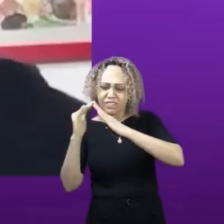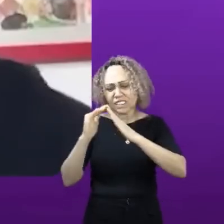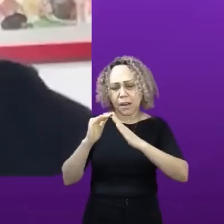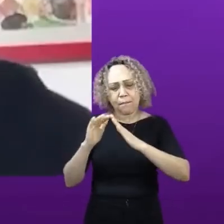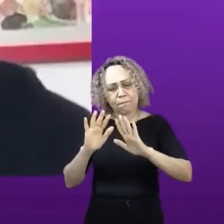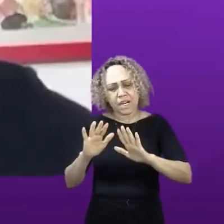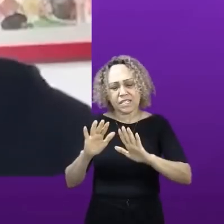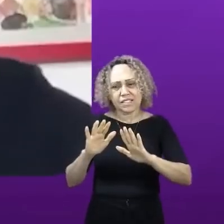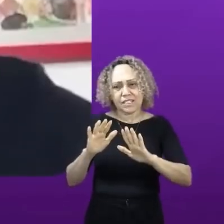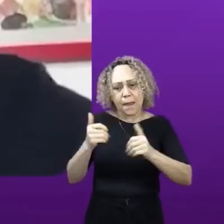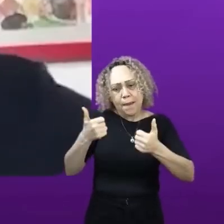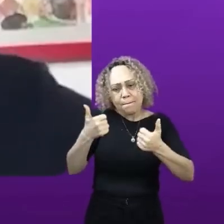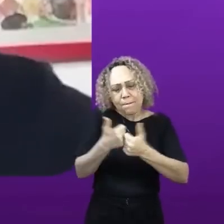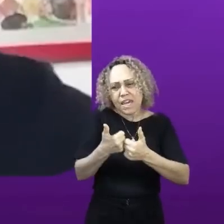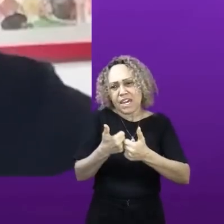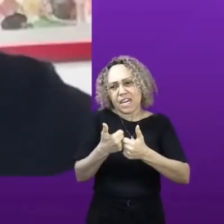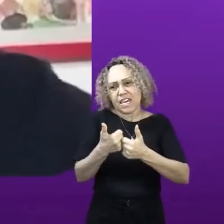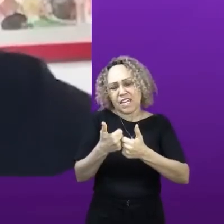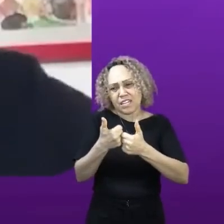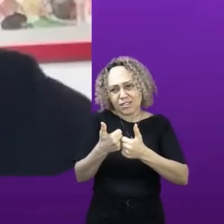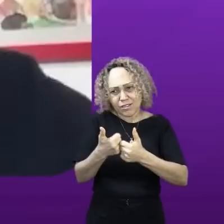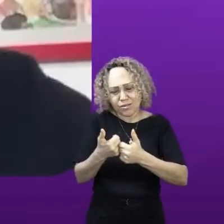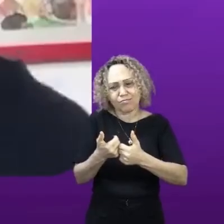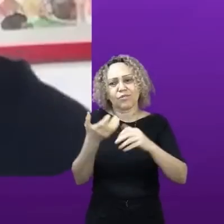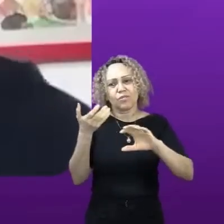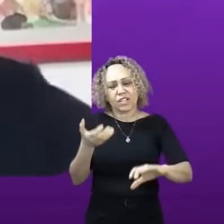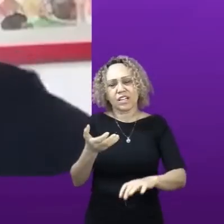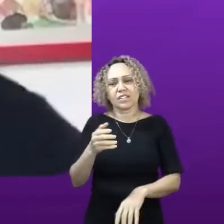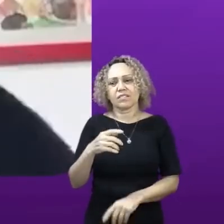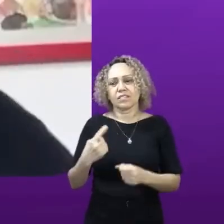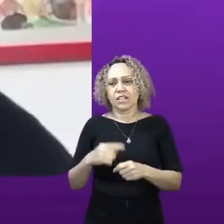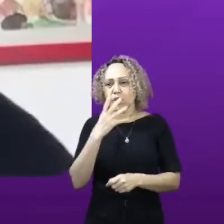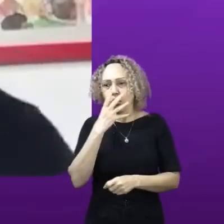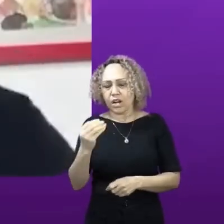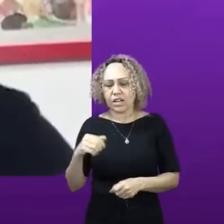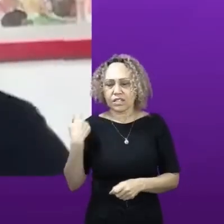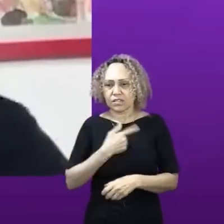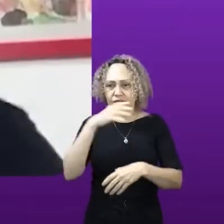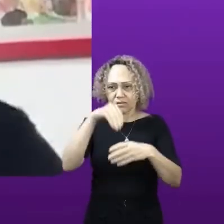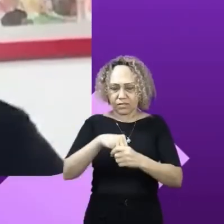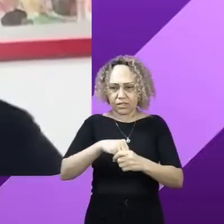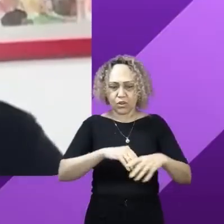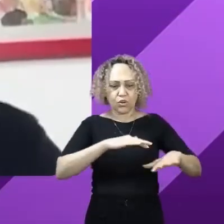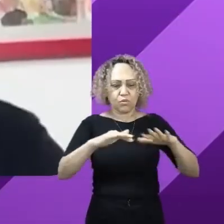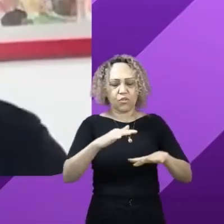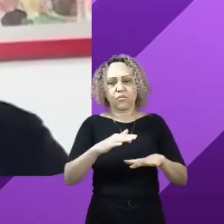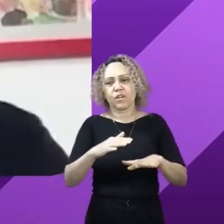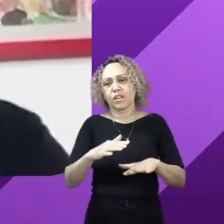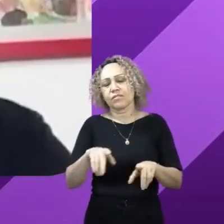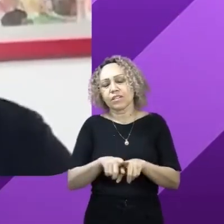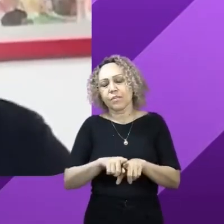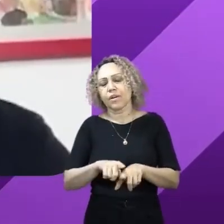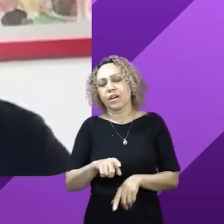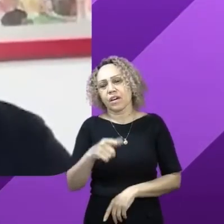Guará. E a gente se sente acolhedor, principalmente dentro dos movimentos onde fazemos parte. No movimento estudantil, a gente tem uma